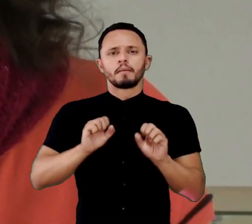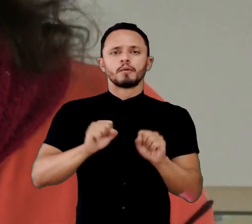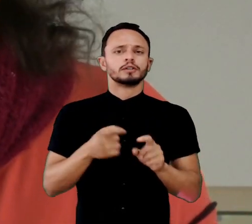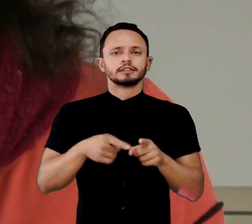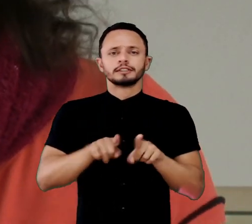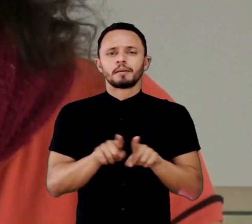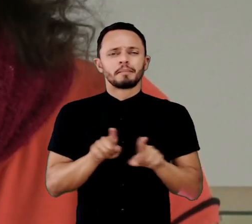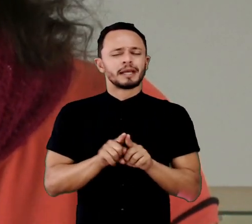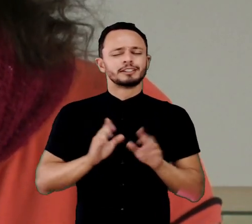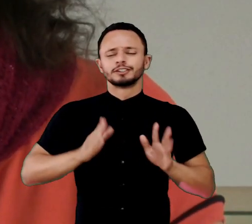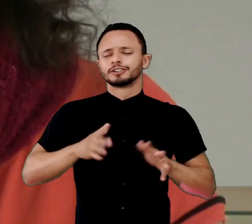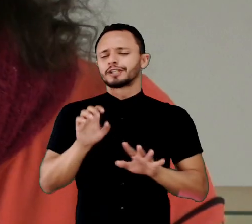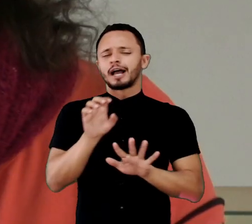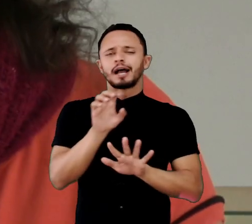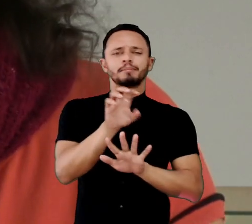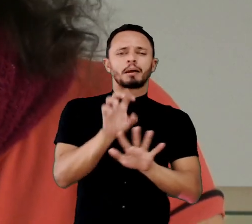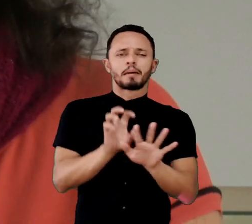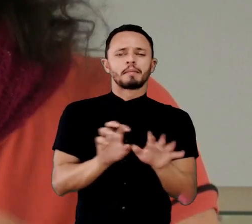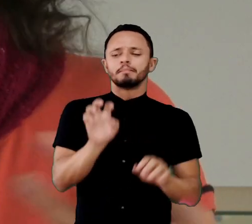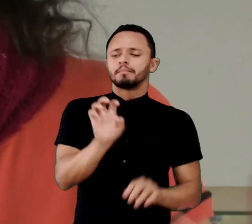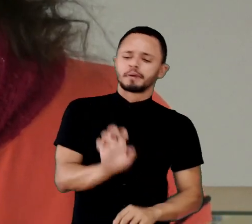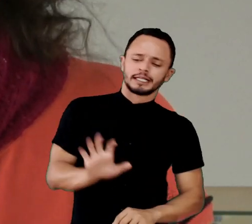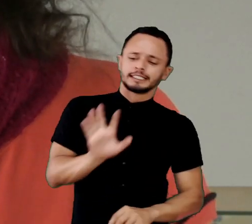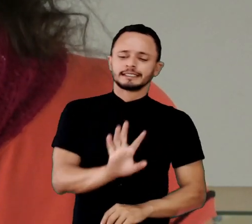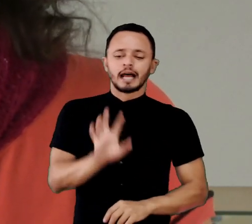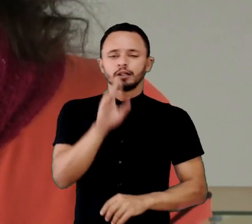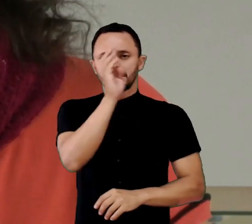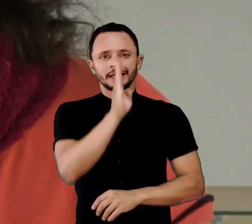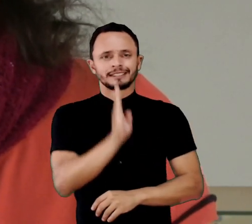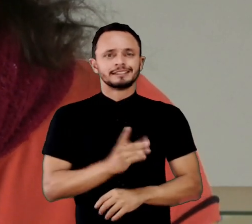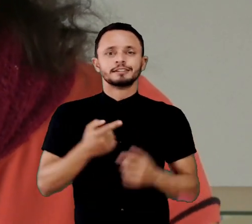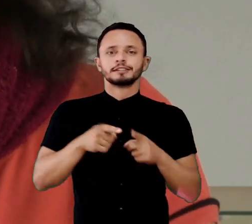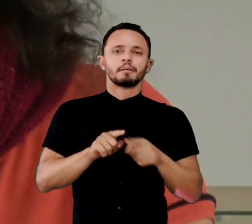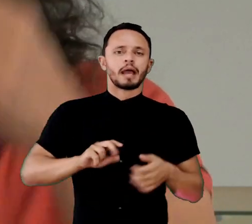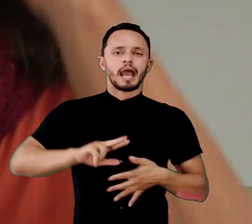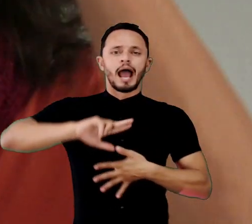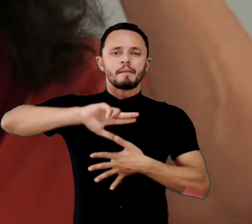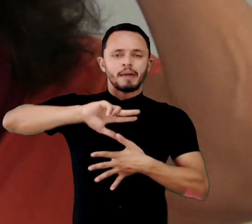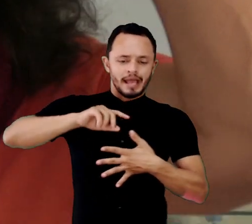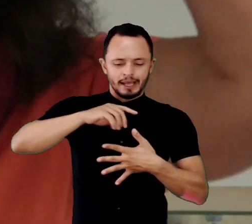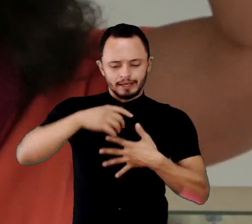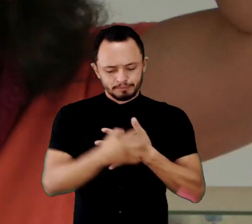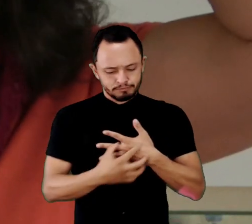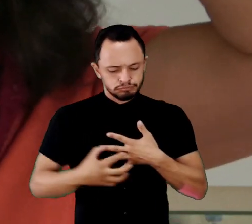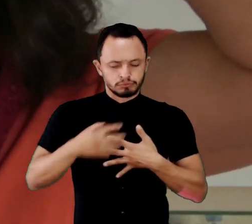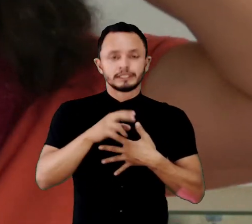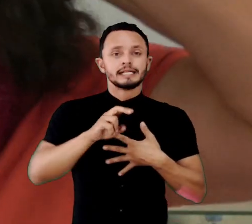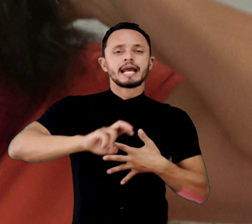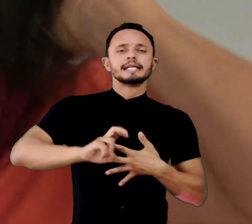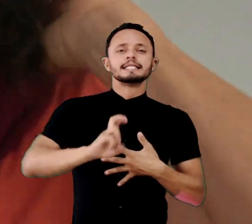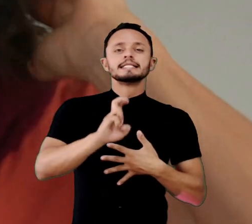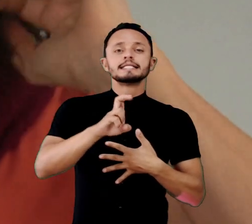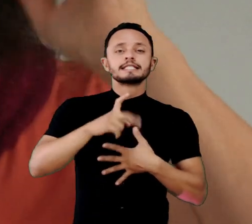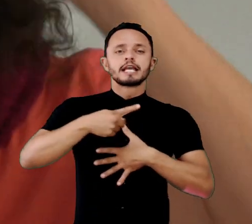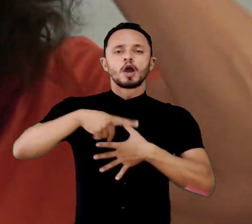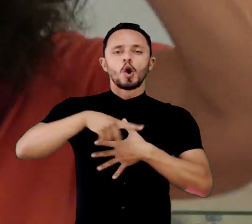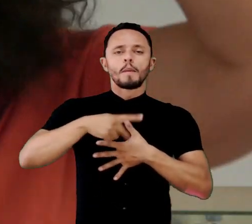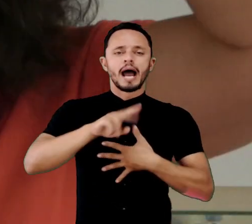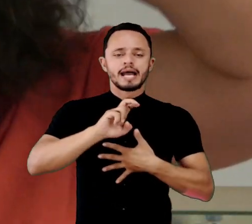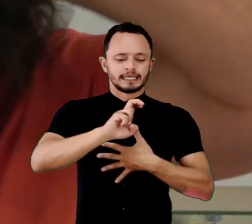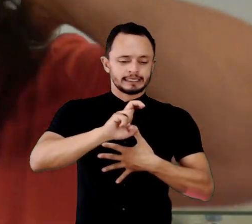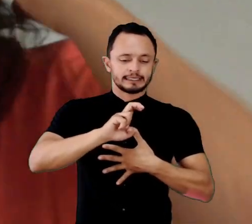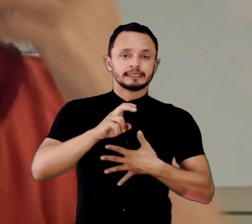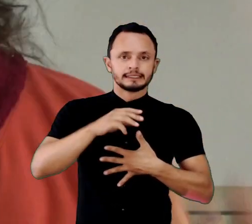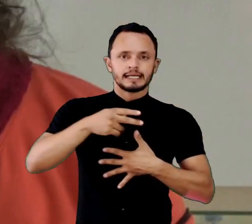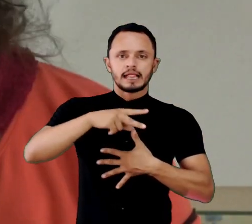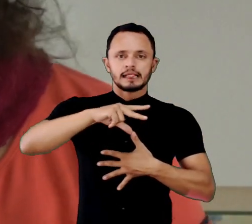por quase todos os estados brasileiros. América Latina, já rodamos aí por acho que 5, né, países da América